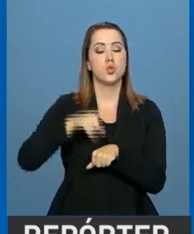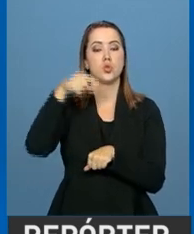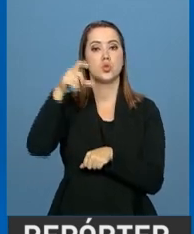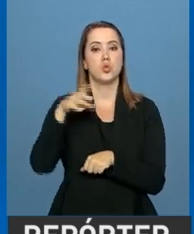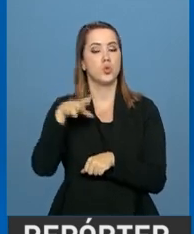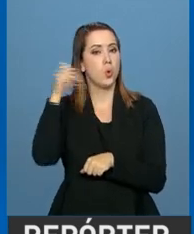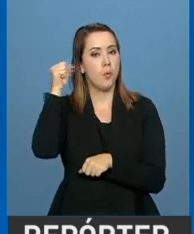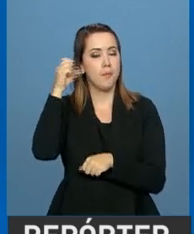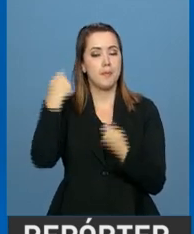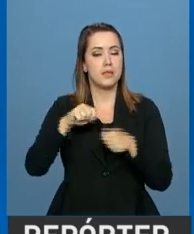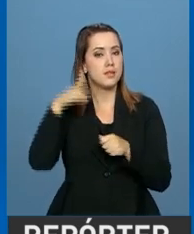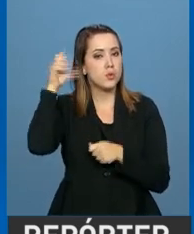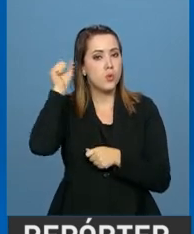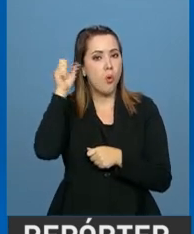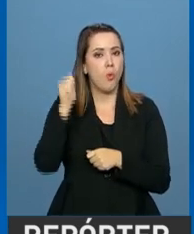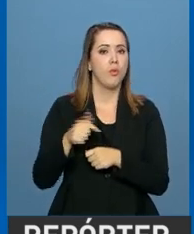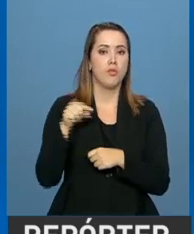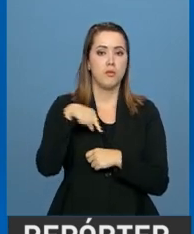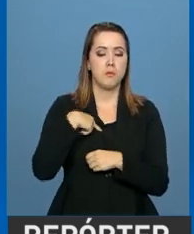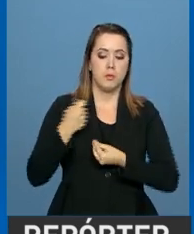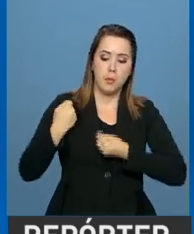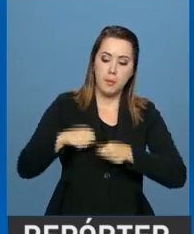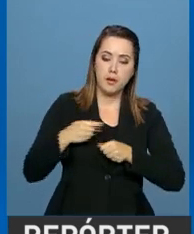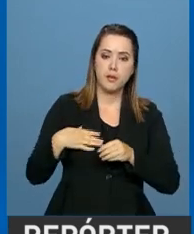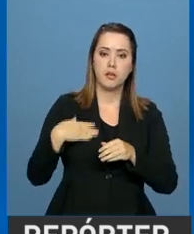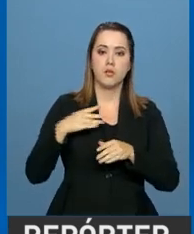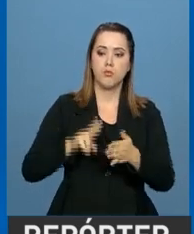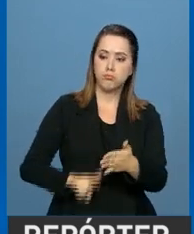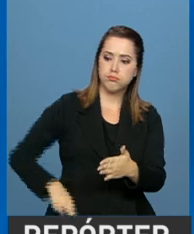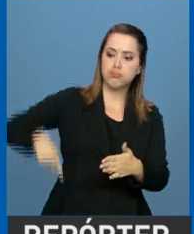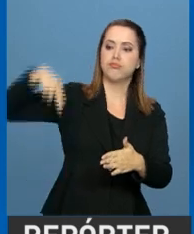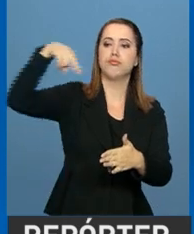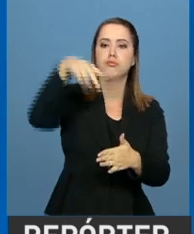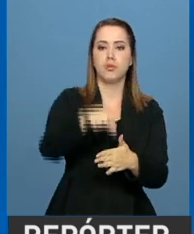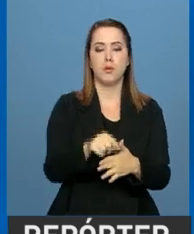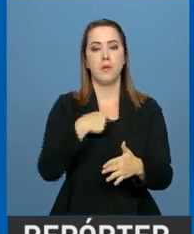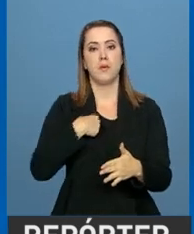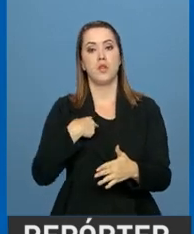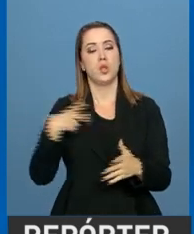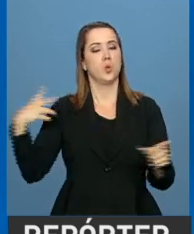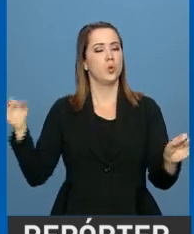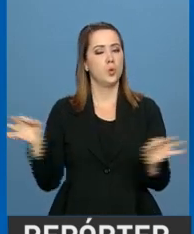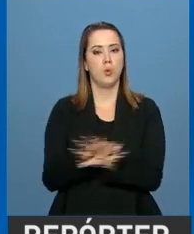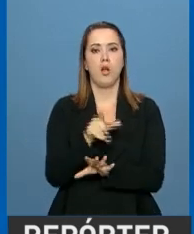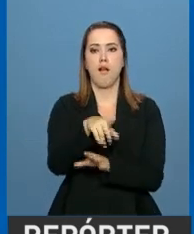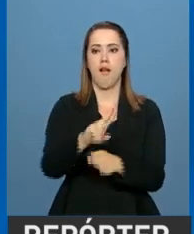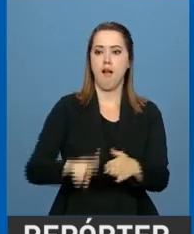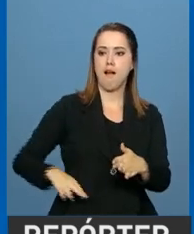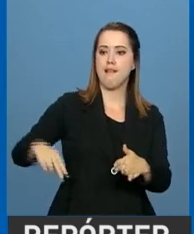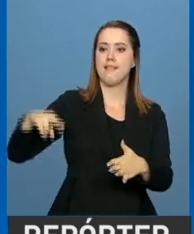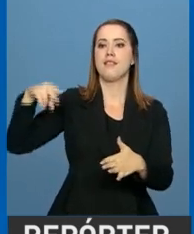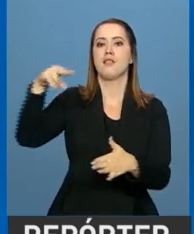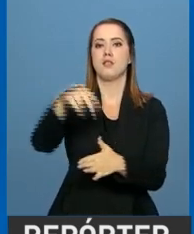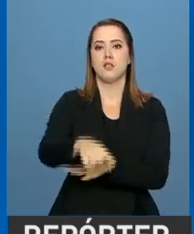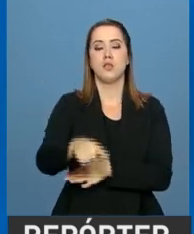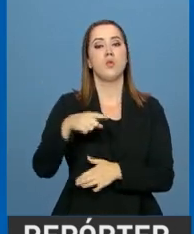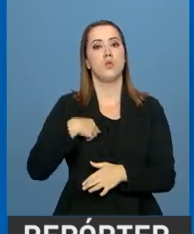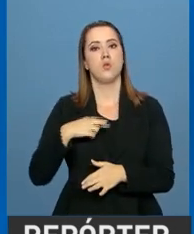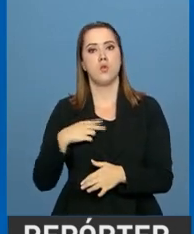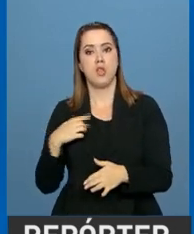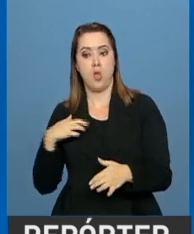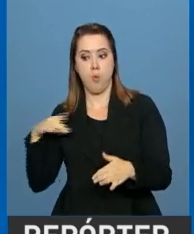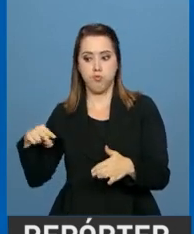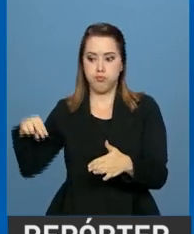de ouvir para mim realmente fazer um excelente salto e quando eu finalizei o salto na minha fase de